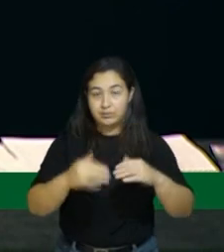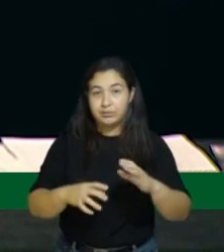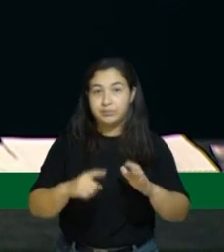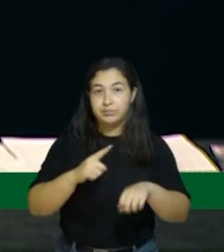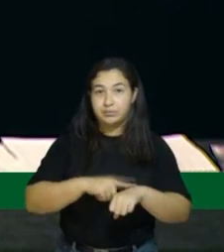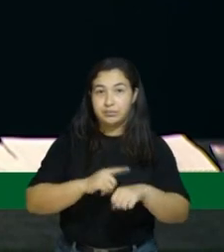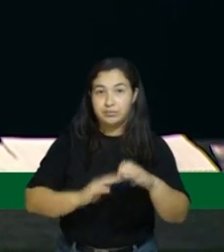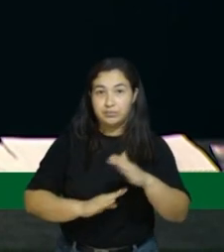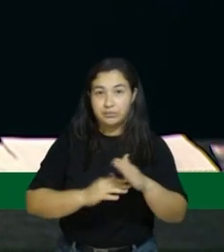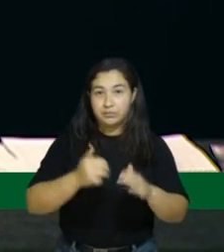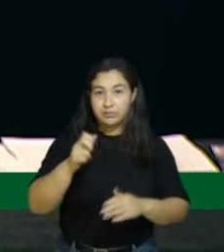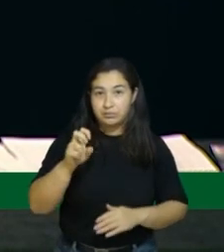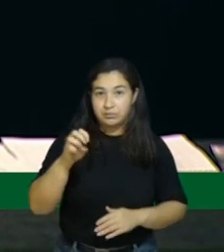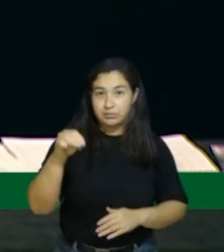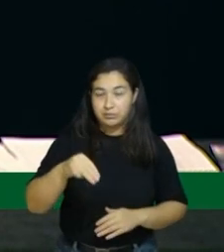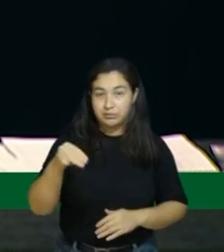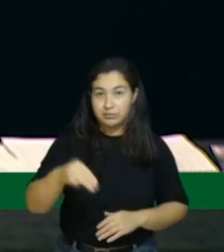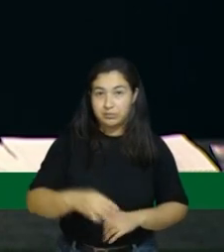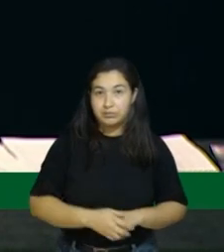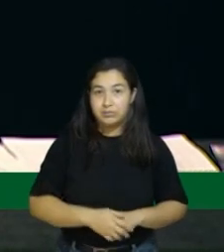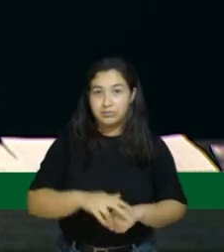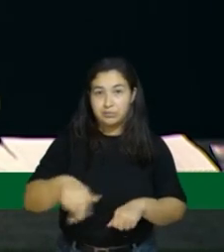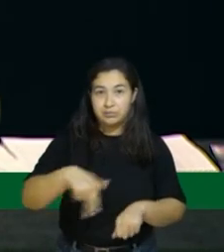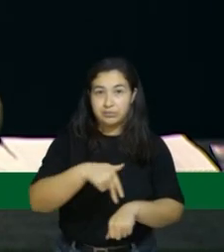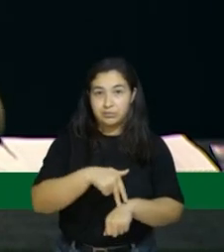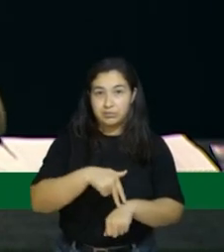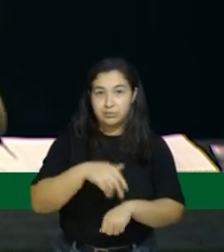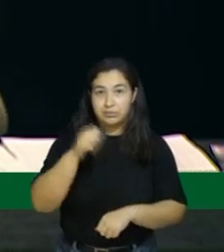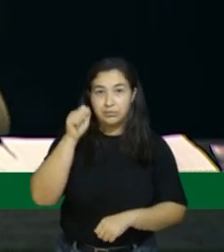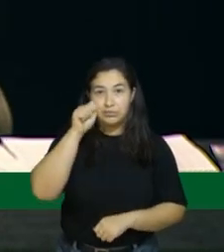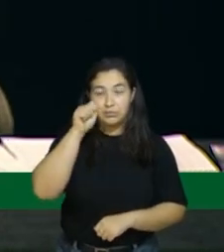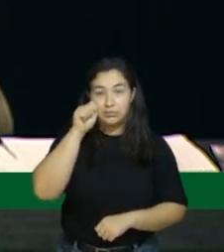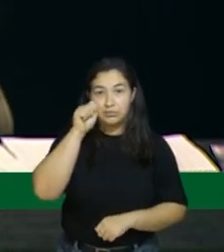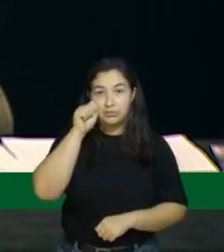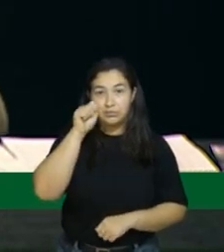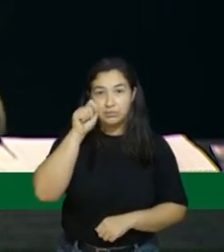5 minutos fará uso da palavra deputada alí Silva